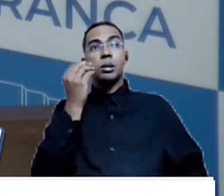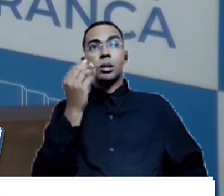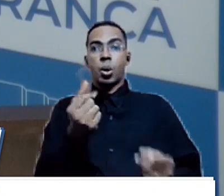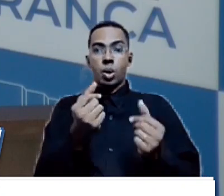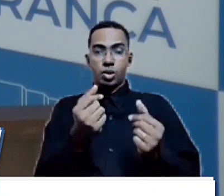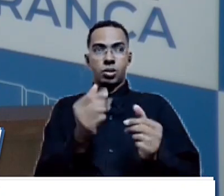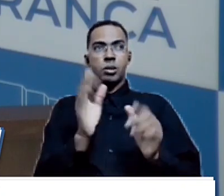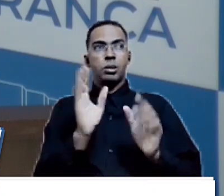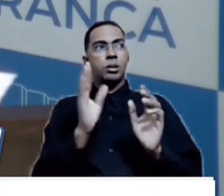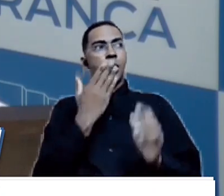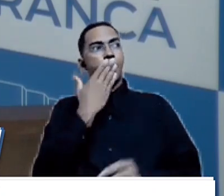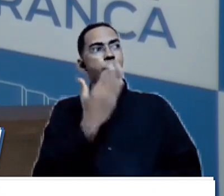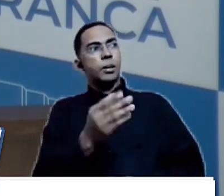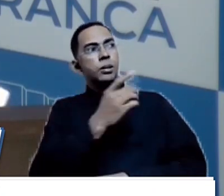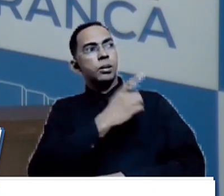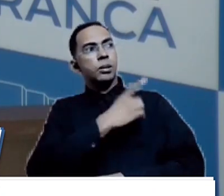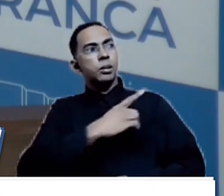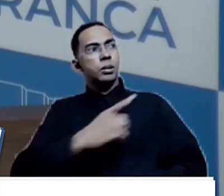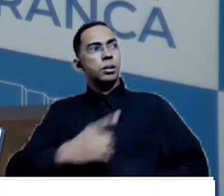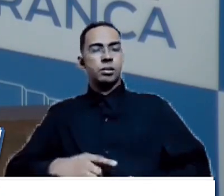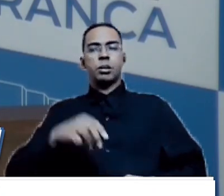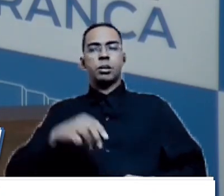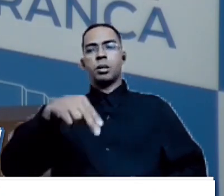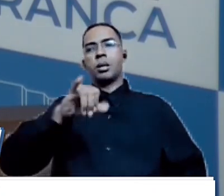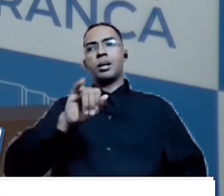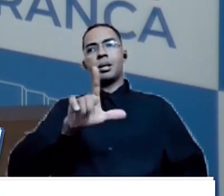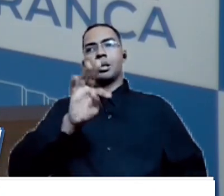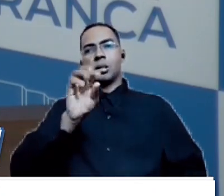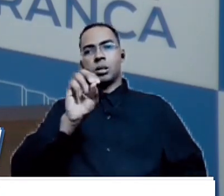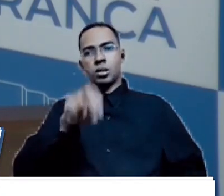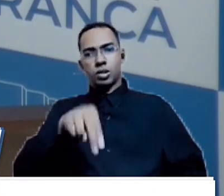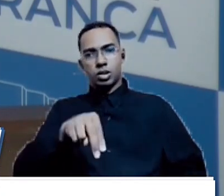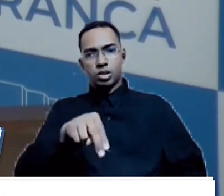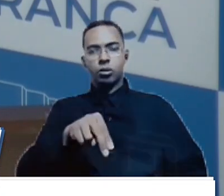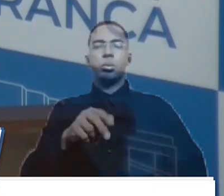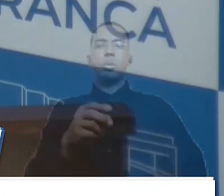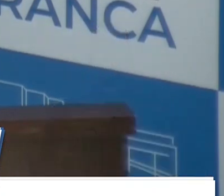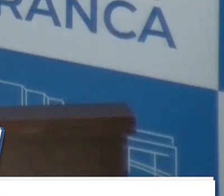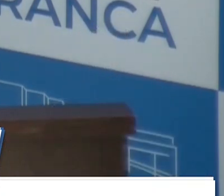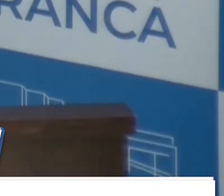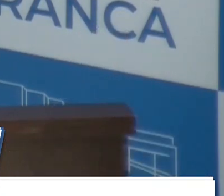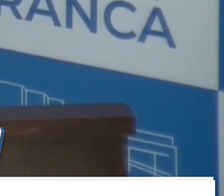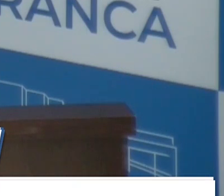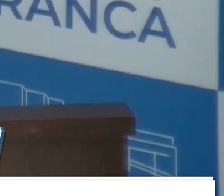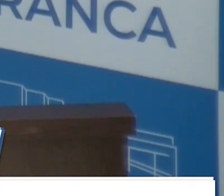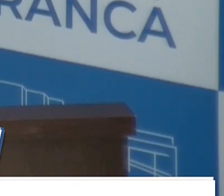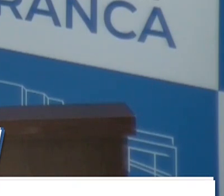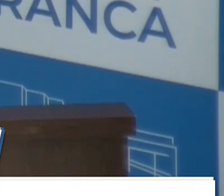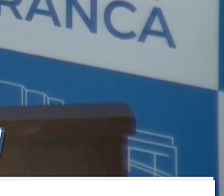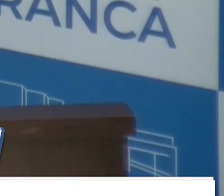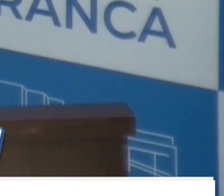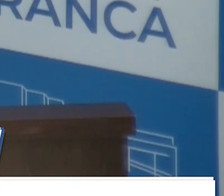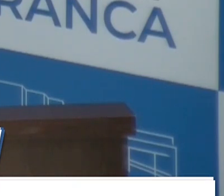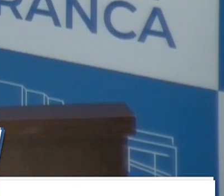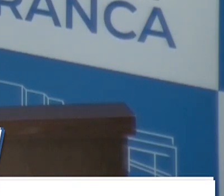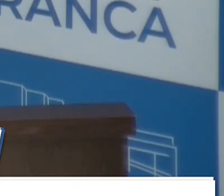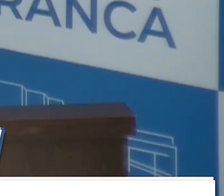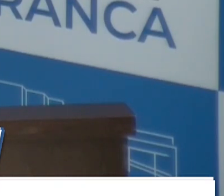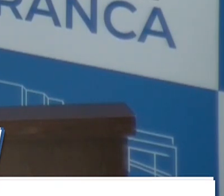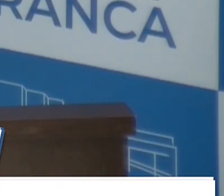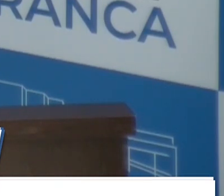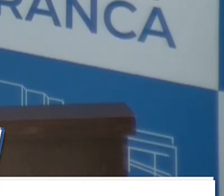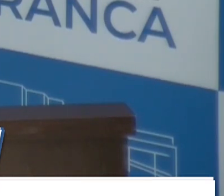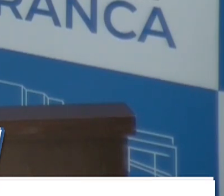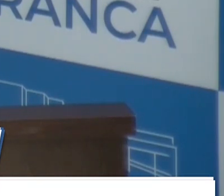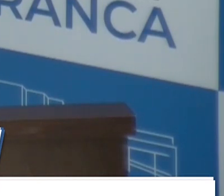ao Deputado Nilton Tato do PT uma quantia de 300 mil para que a obra seja praticamente concluída com